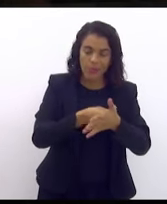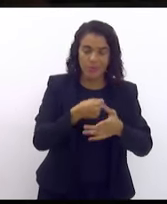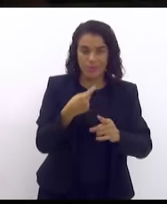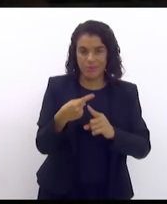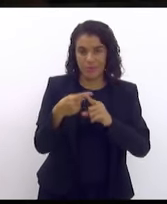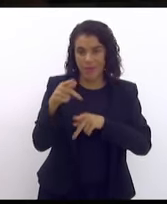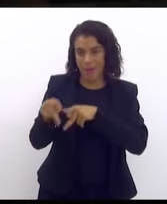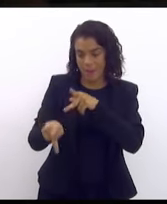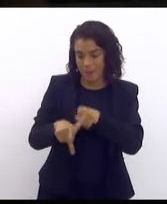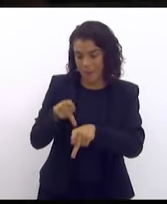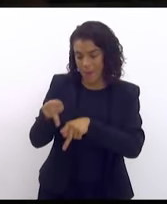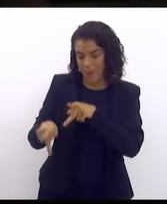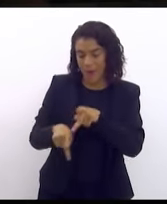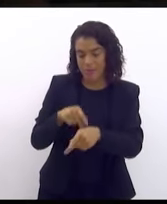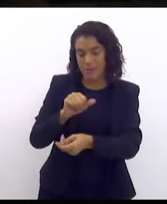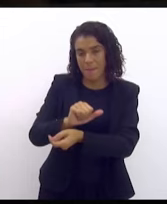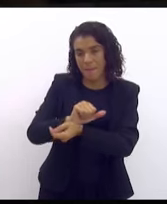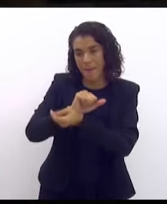população